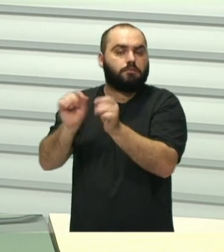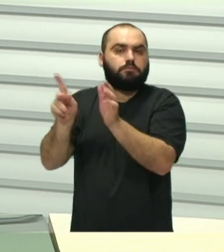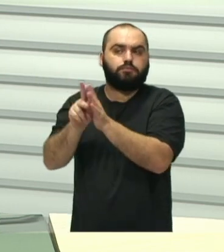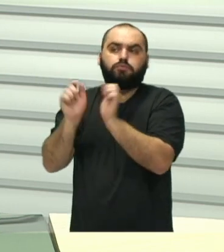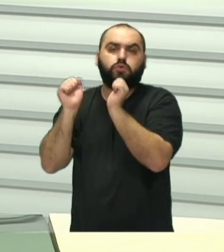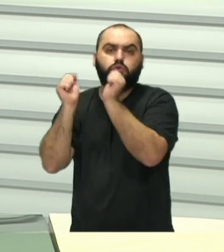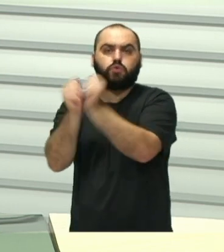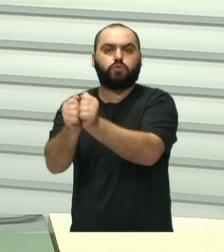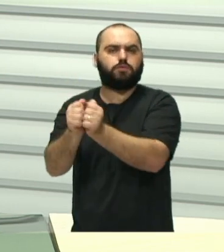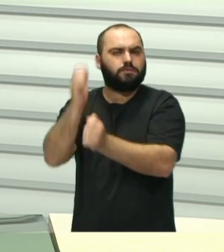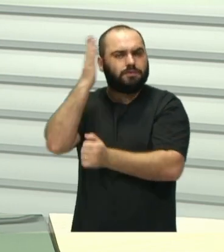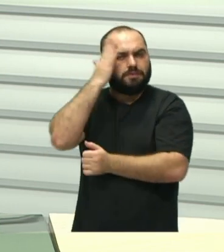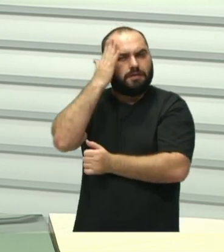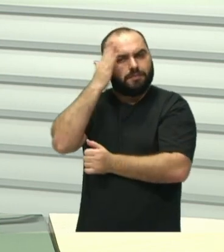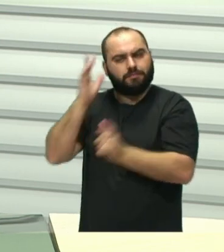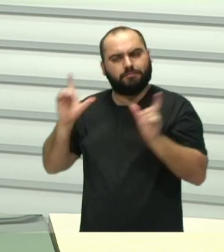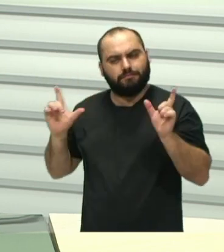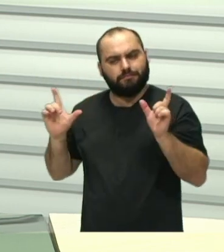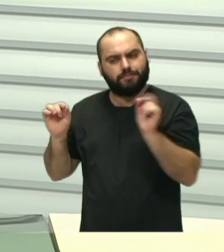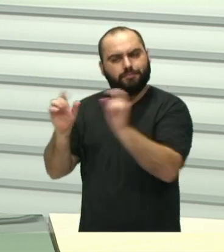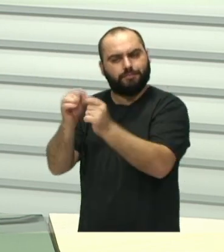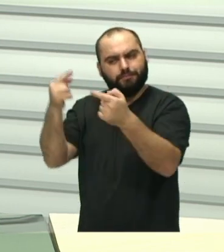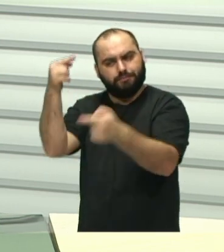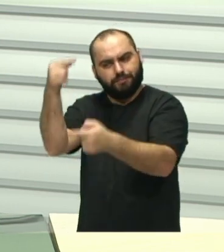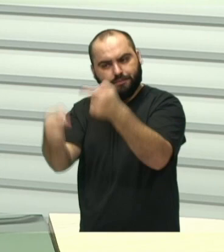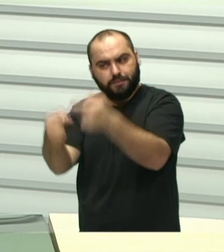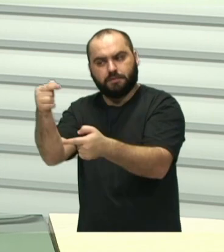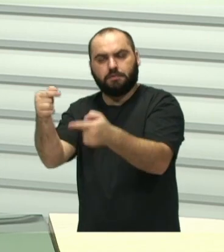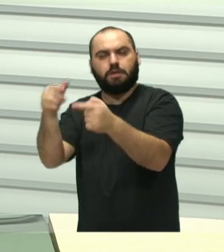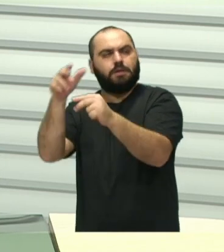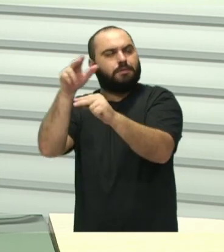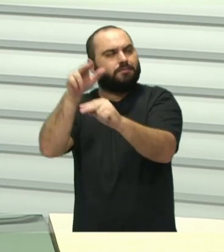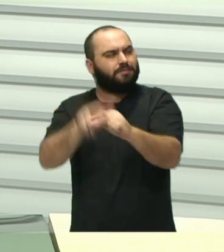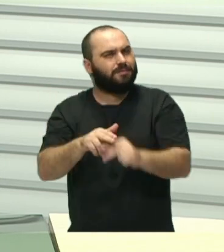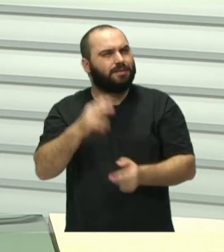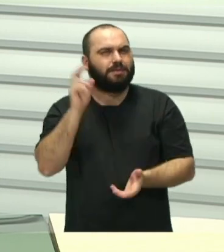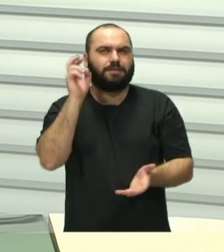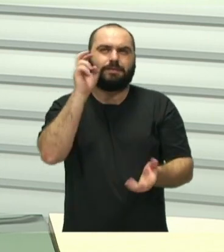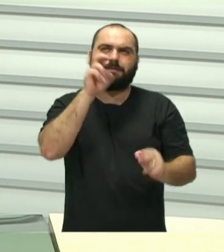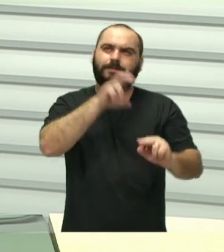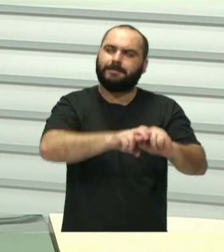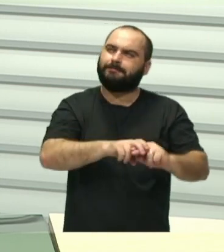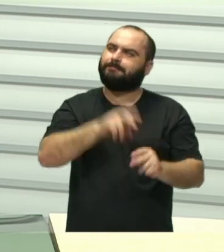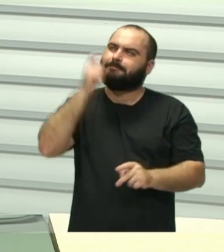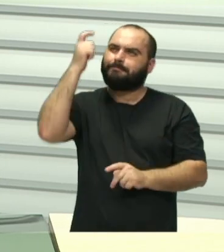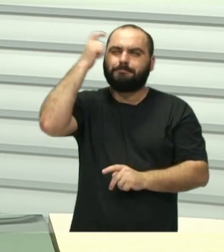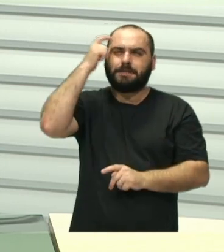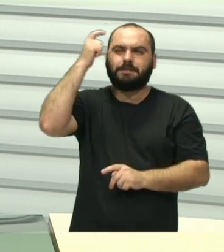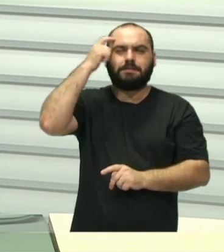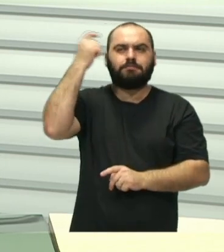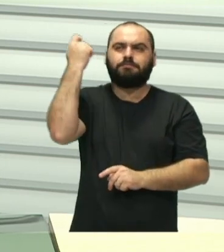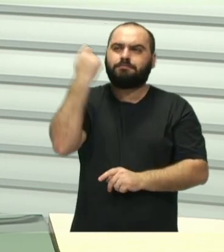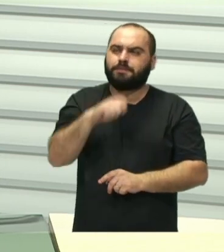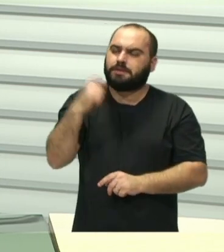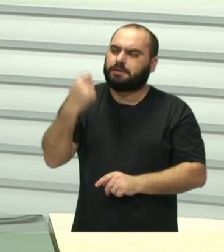feminino e em outras entidades a gente percebia que era necessário ter algo que pudesse orientar as Mulheres vítimas de violência né nós